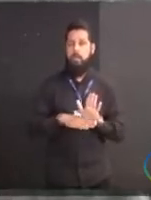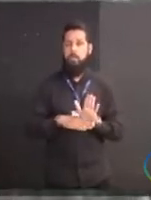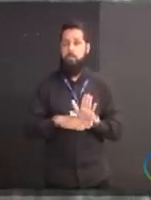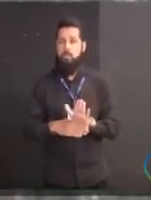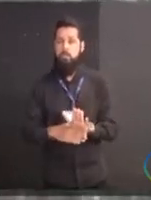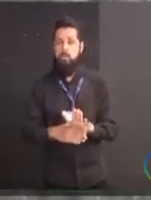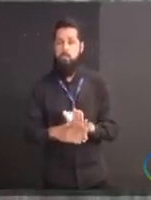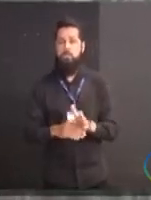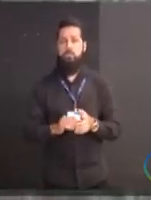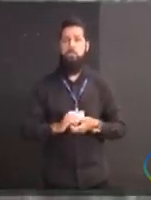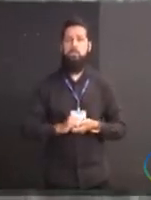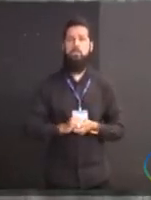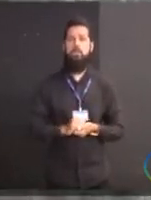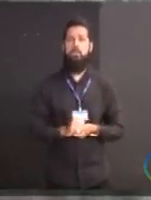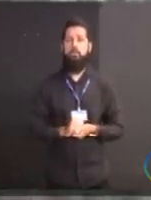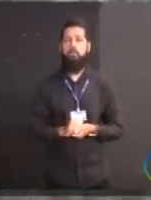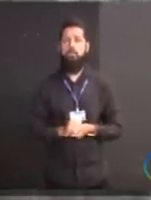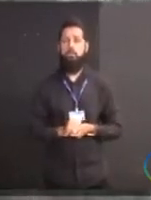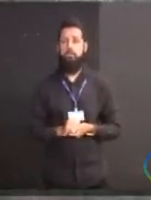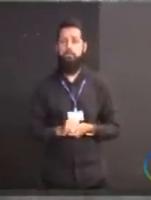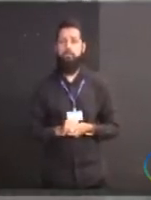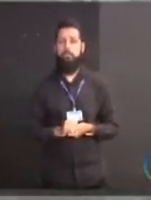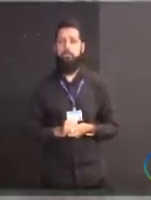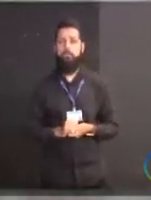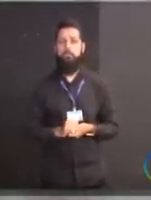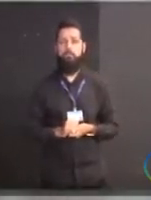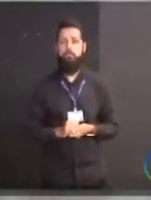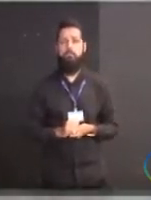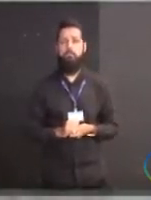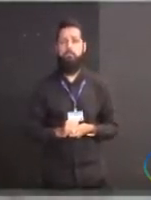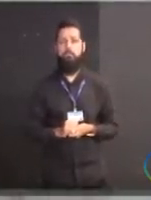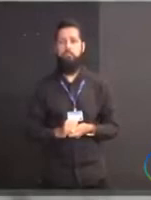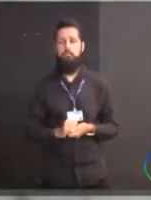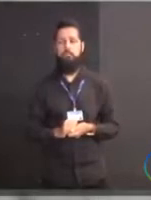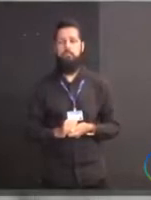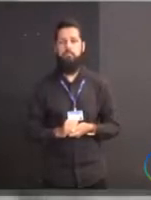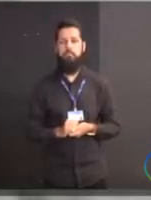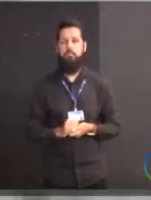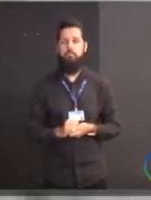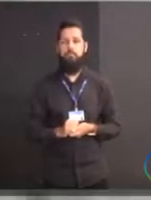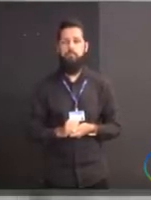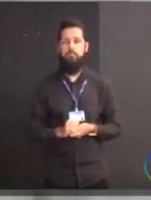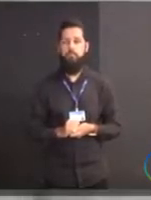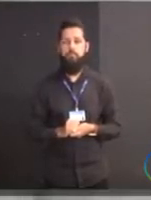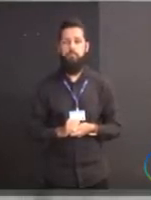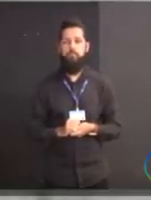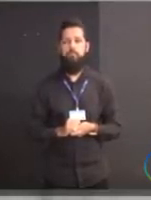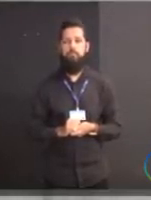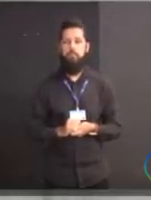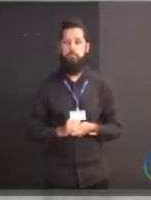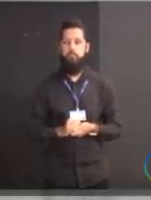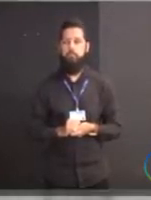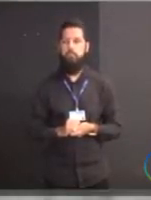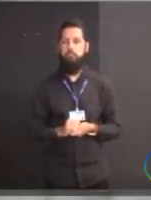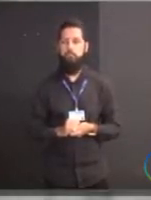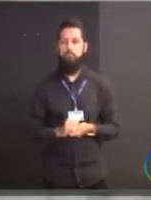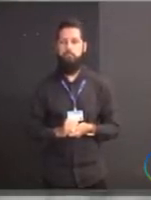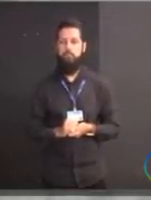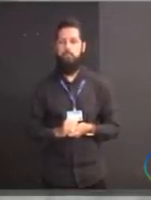aos seus processos de formação, aos seus processos de educação. Aquilo que